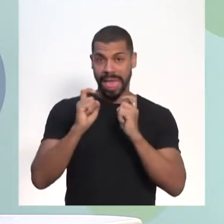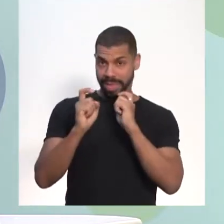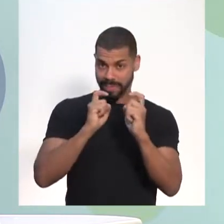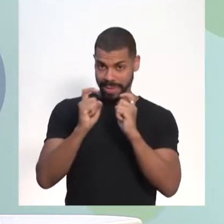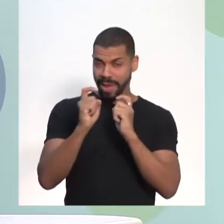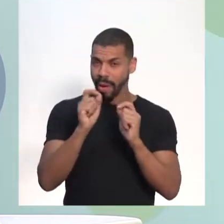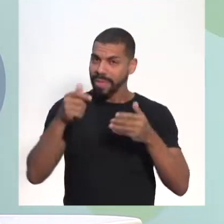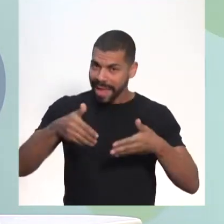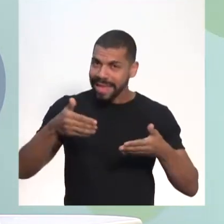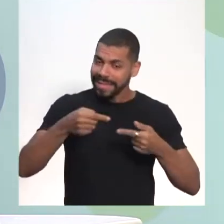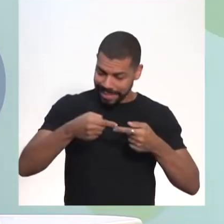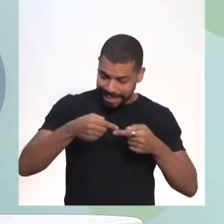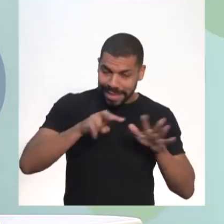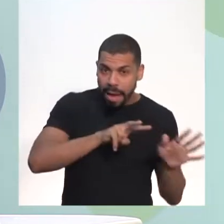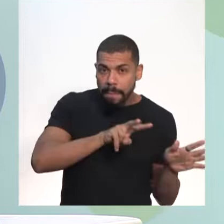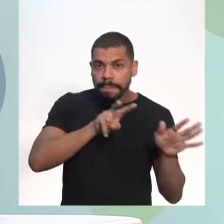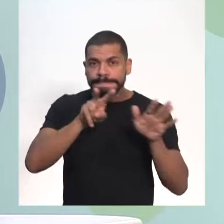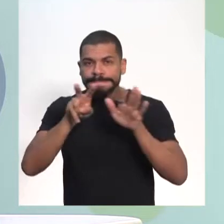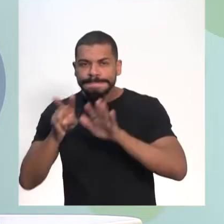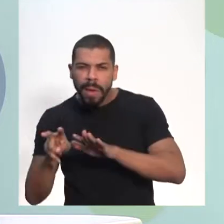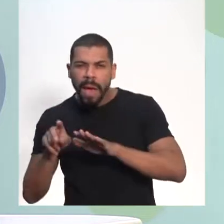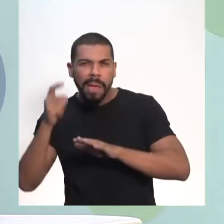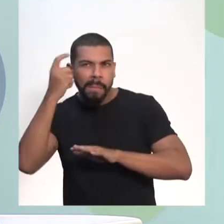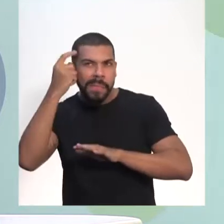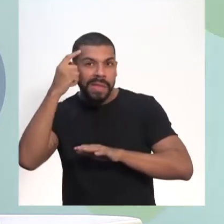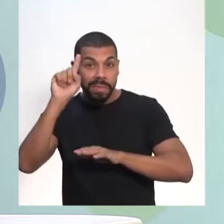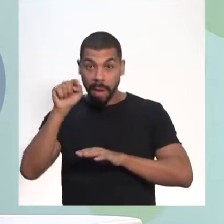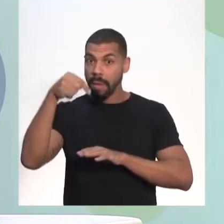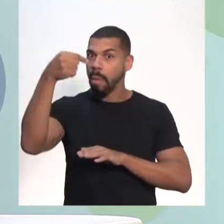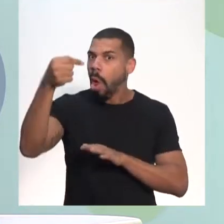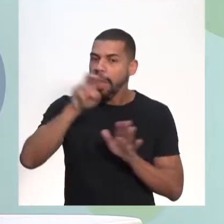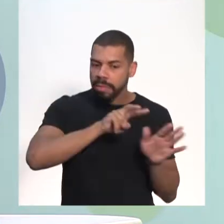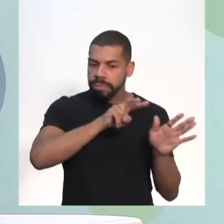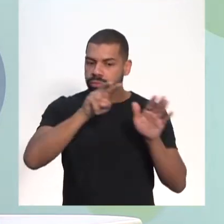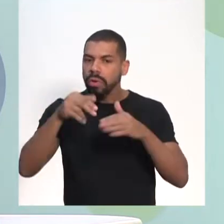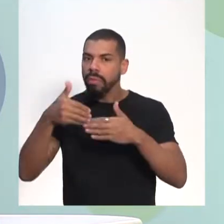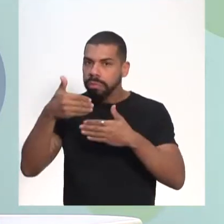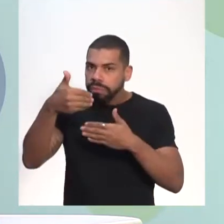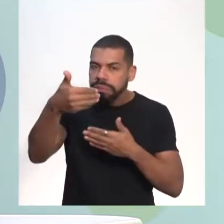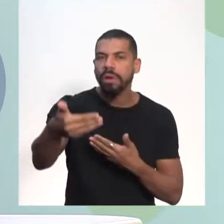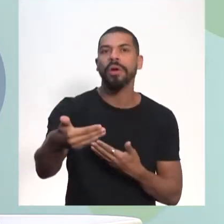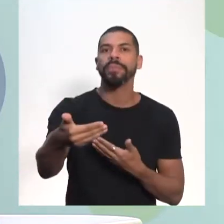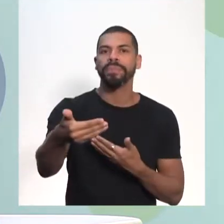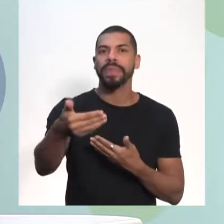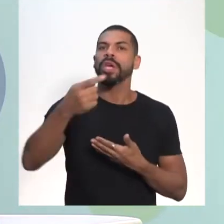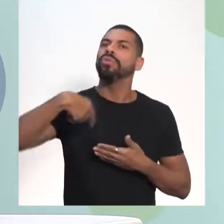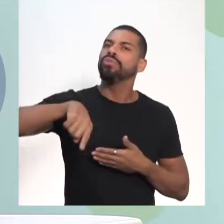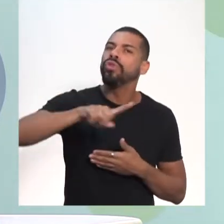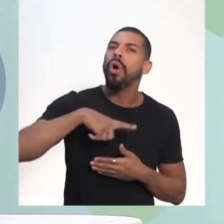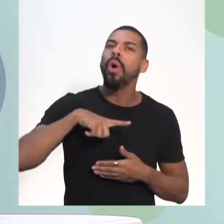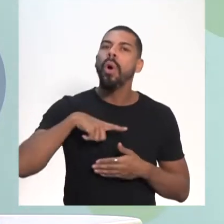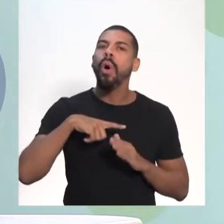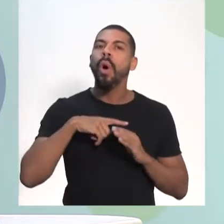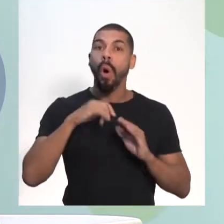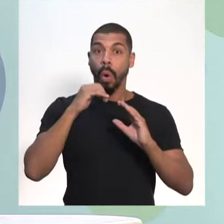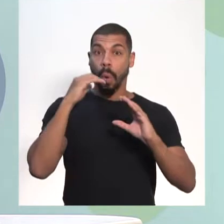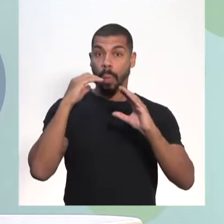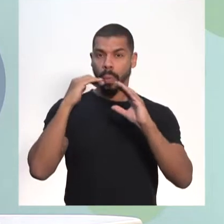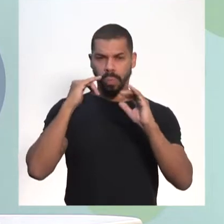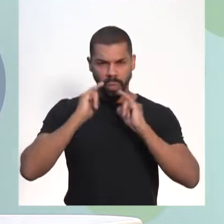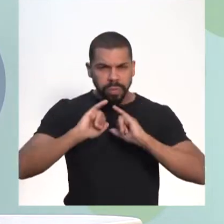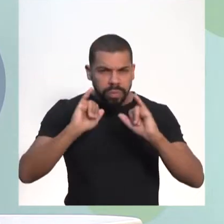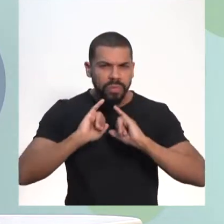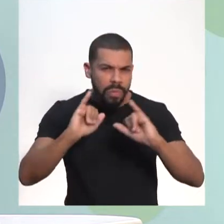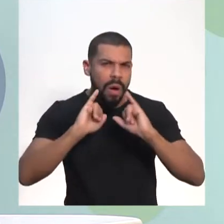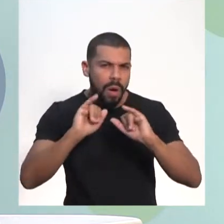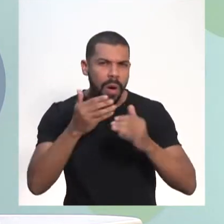dessa semana e já pensando também nas ATPCs das próximas semanas. E, então, nós encaminhamos um comunicado para vocês, eu vou